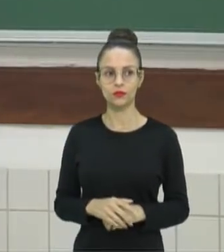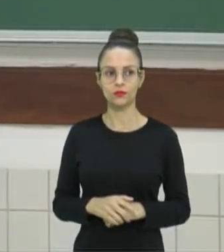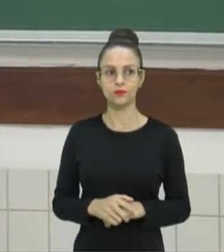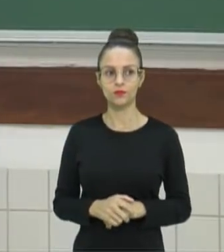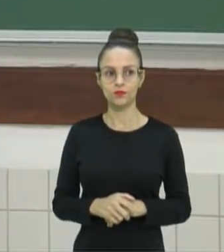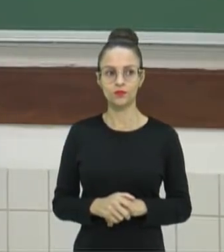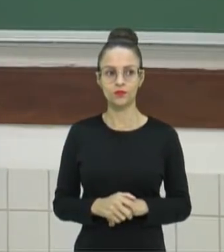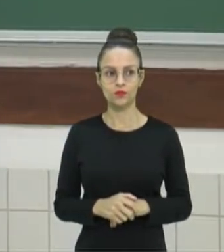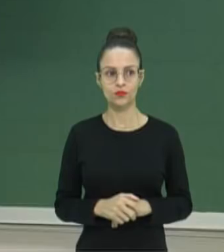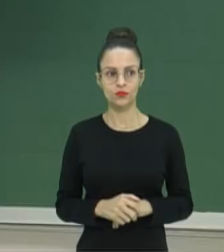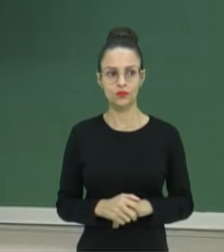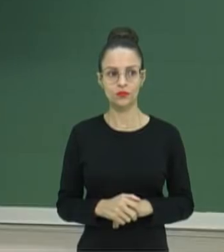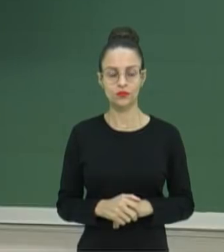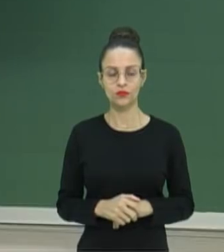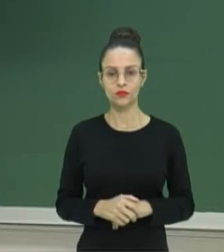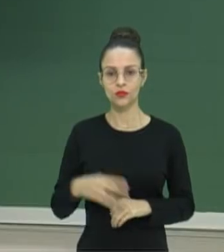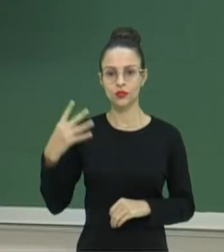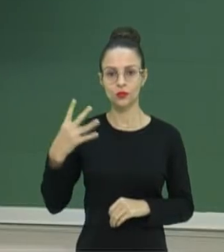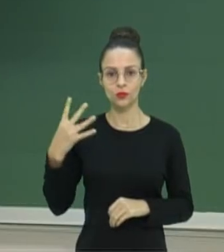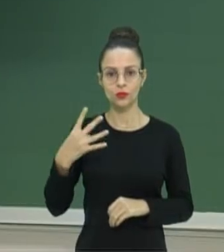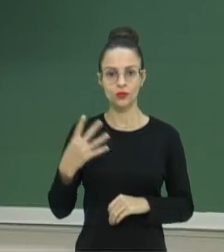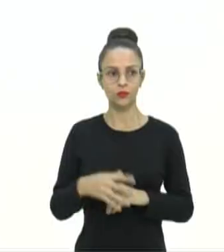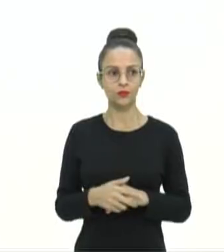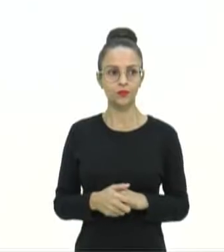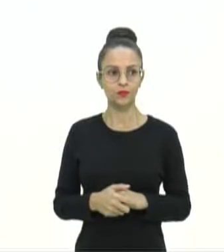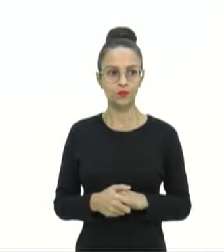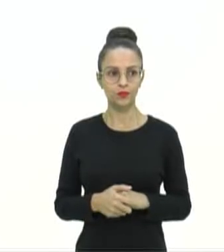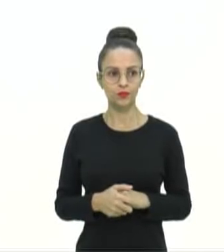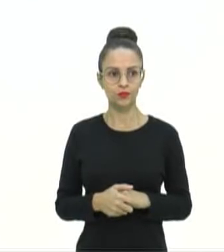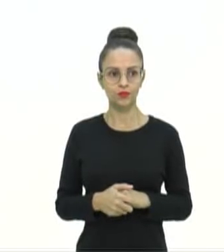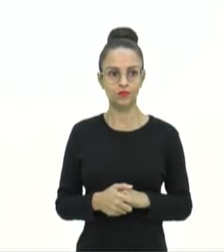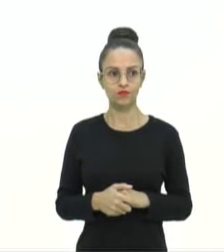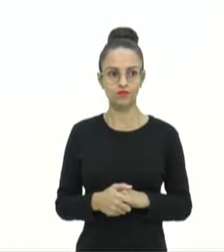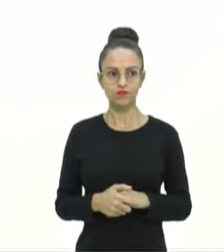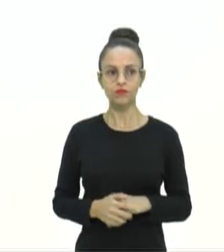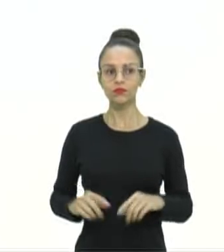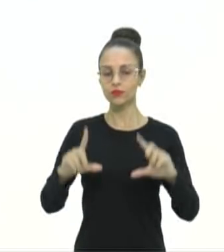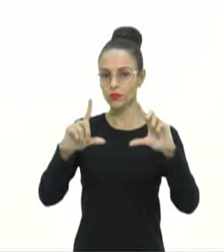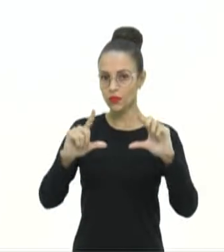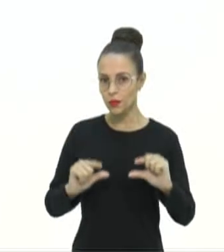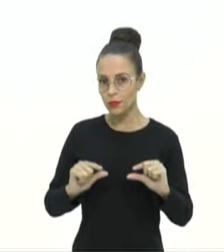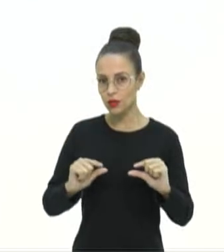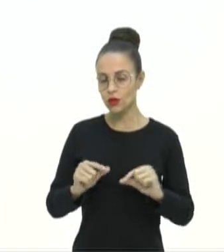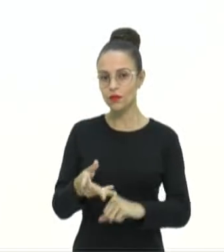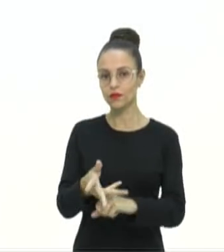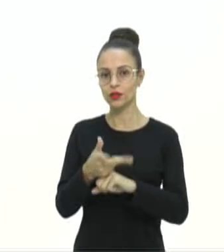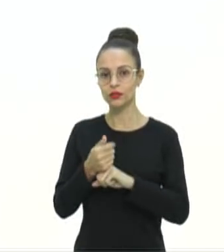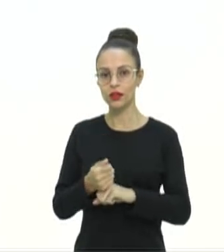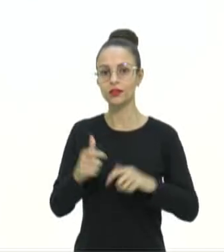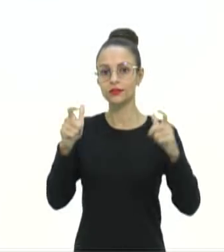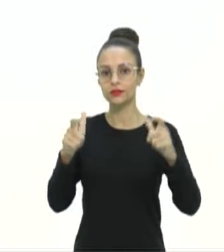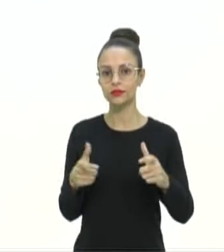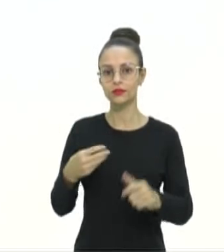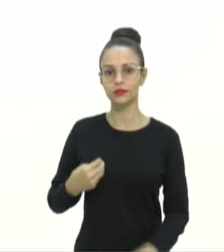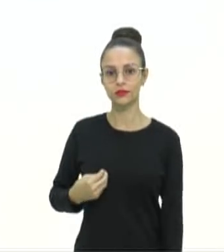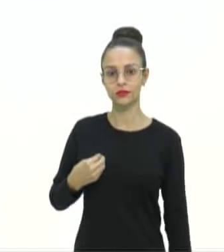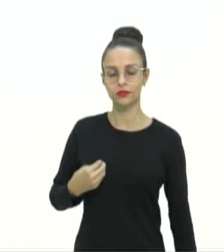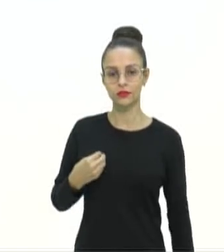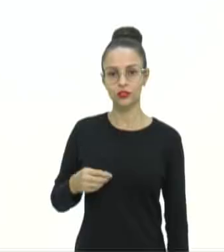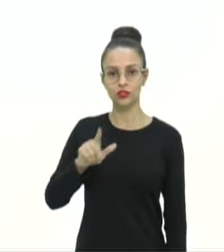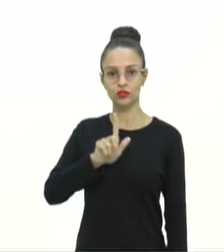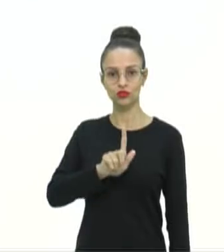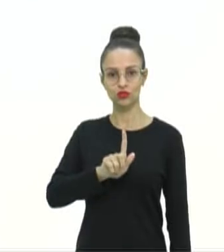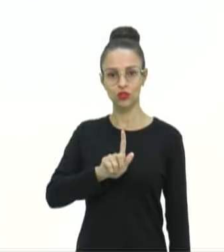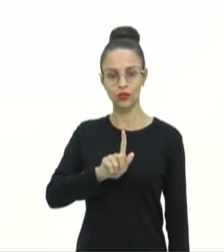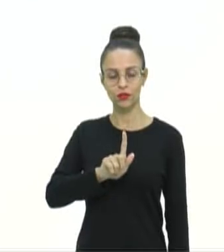era. 4. A menor velocidade ocorre no ponto